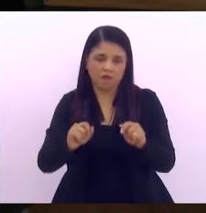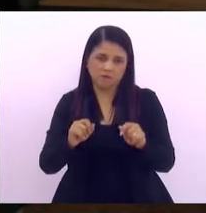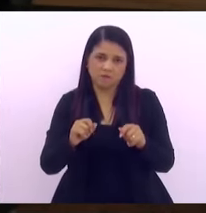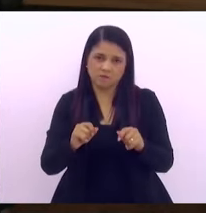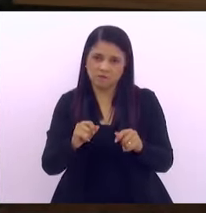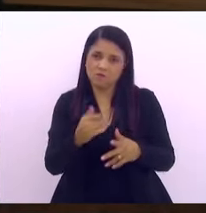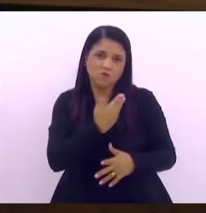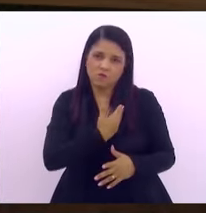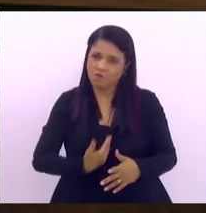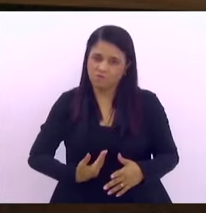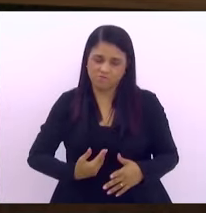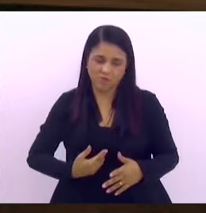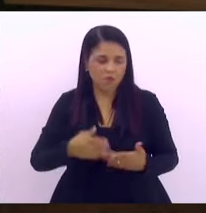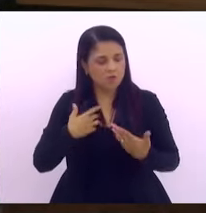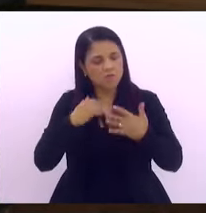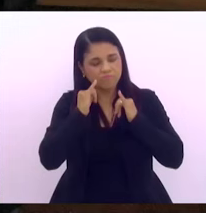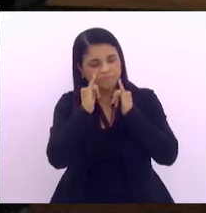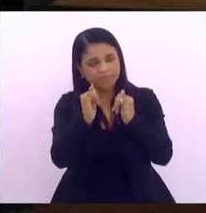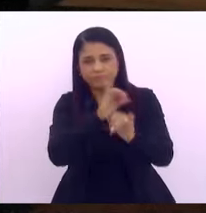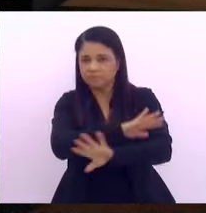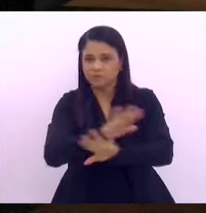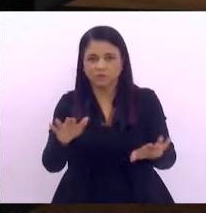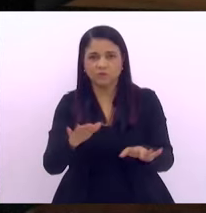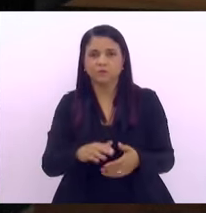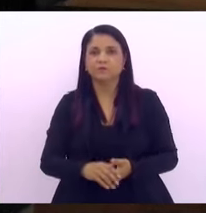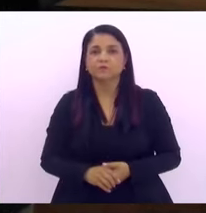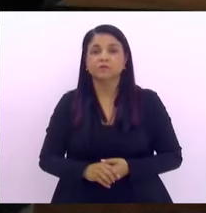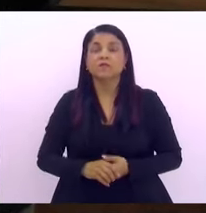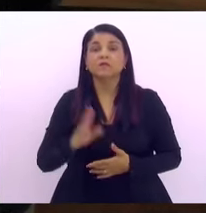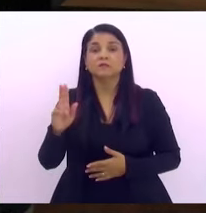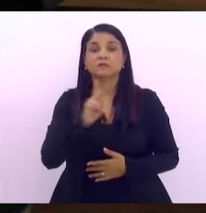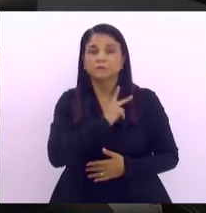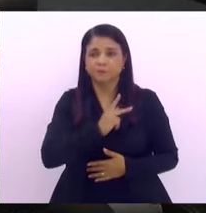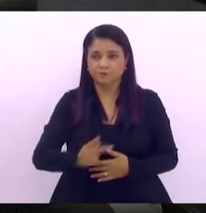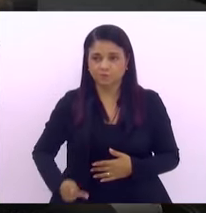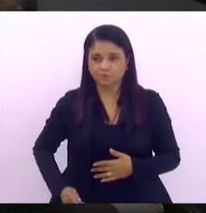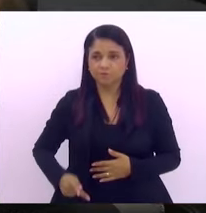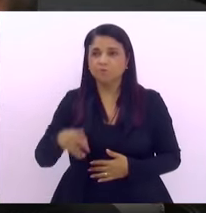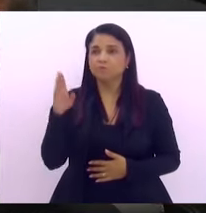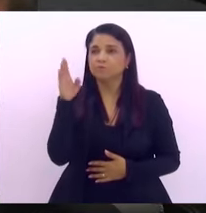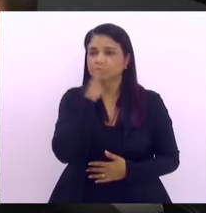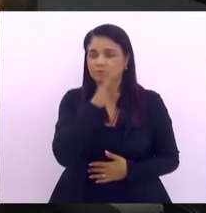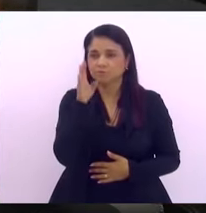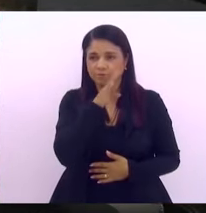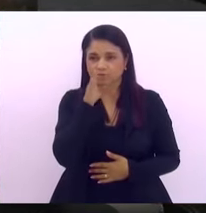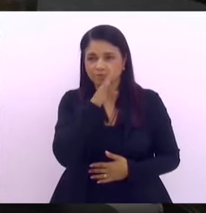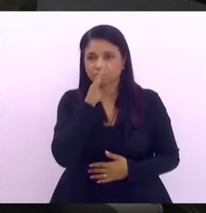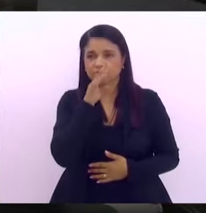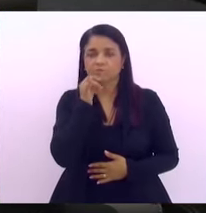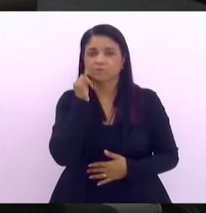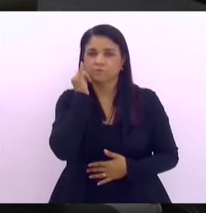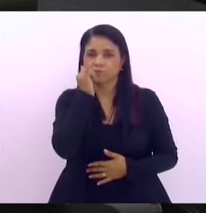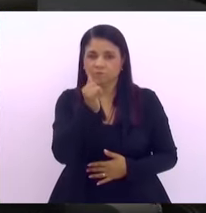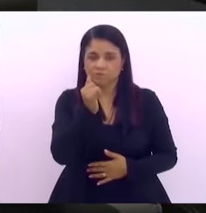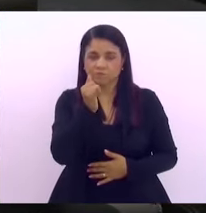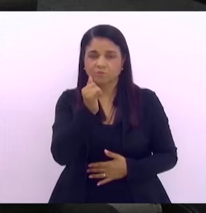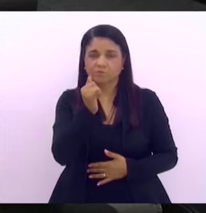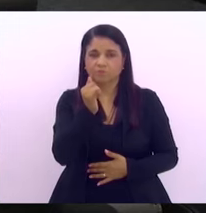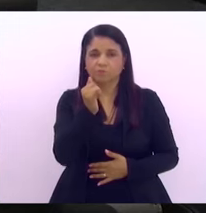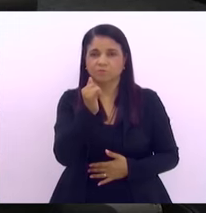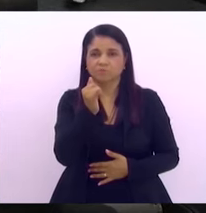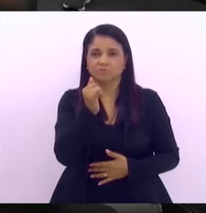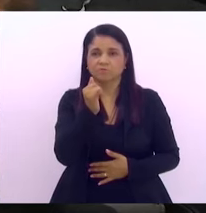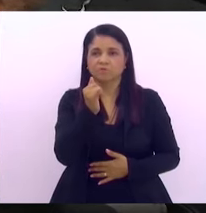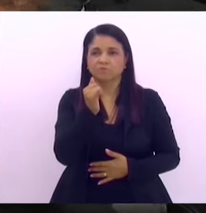esse. Era isso que eu queria falar, presidente. Senhor presidente, bem rapidamente, e pronunciar a respeito